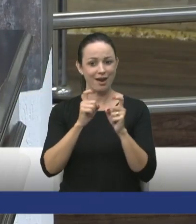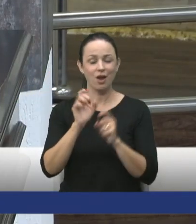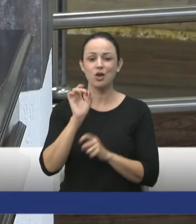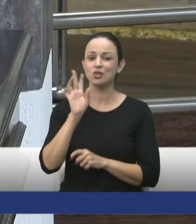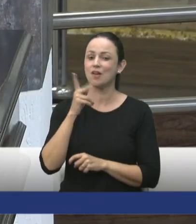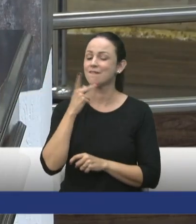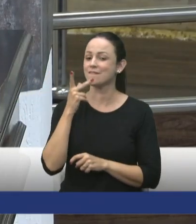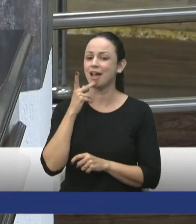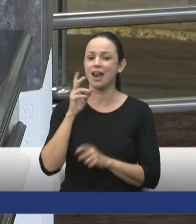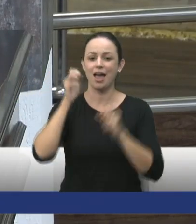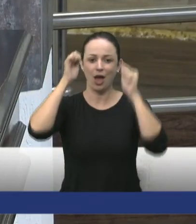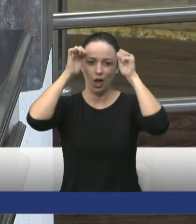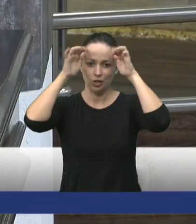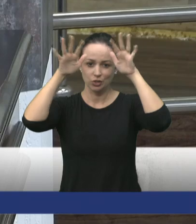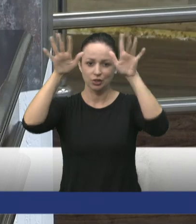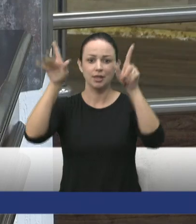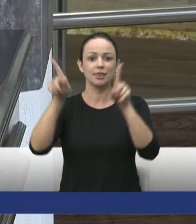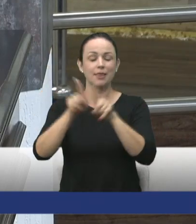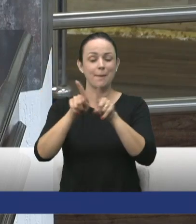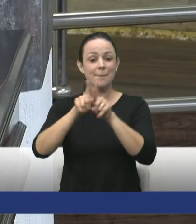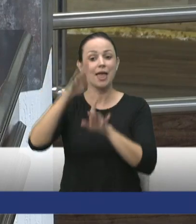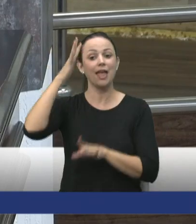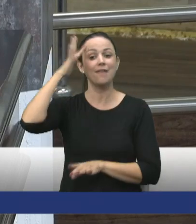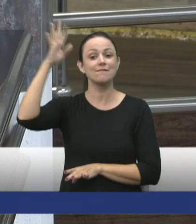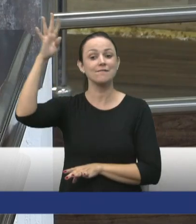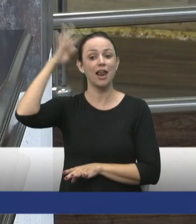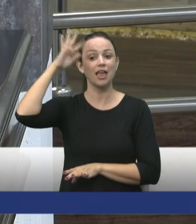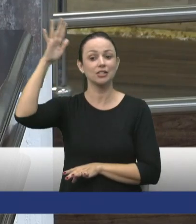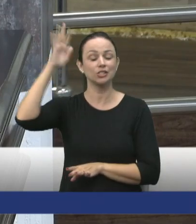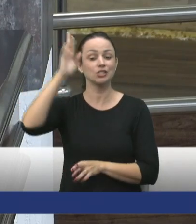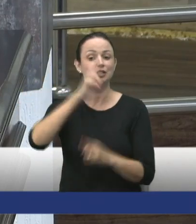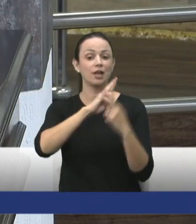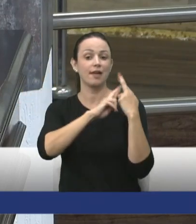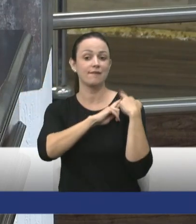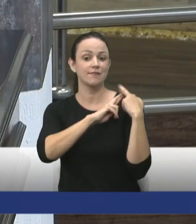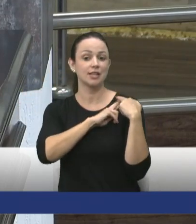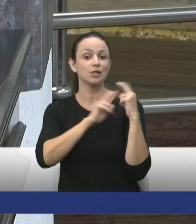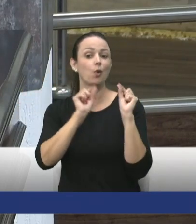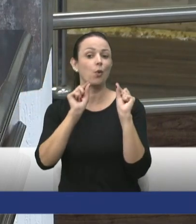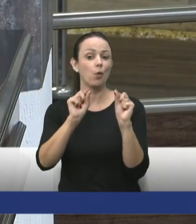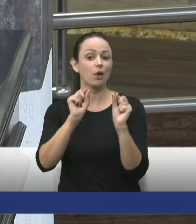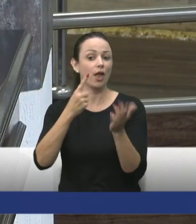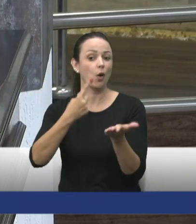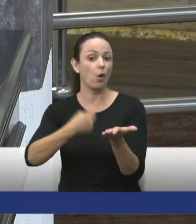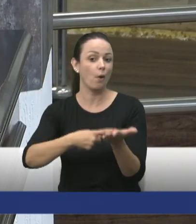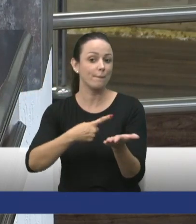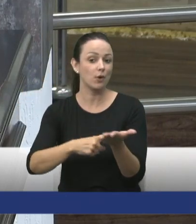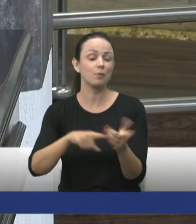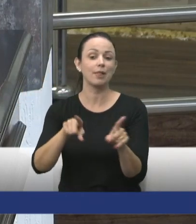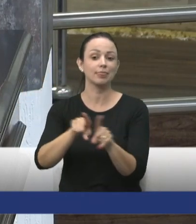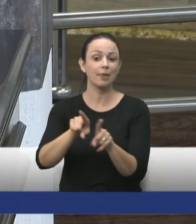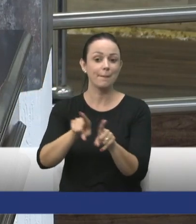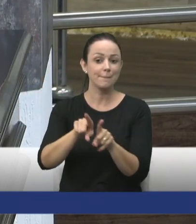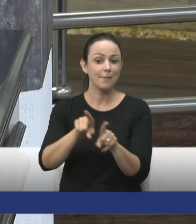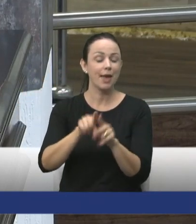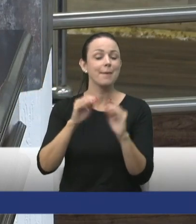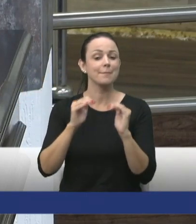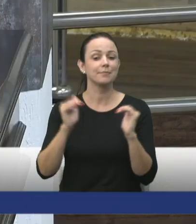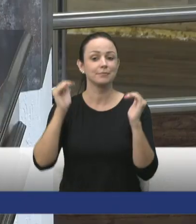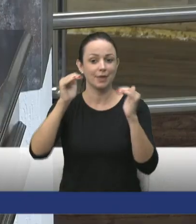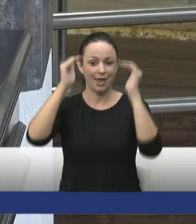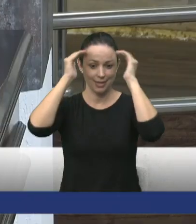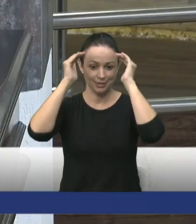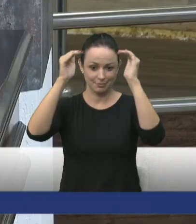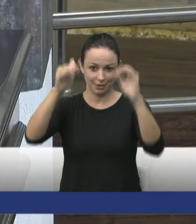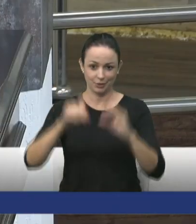o autismo, mas para refletir sobre a responsabilidade, compromisso e, acima de tudo,